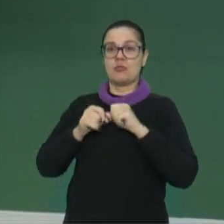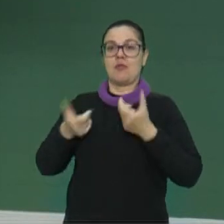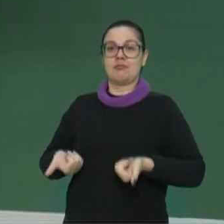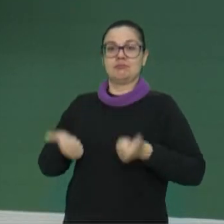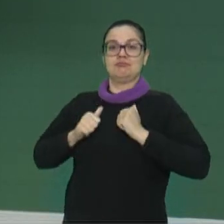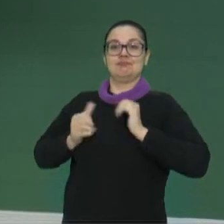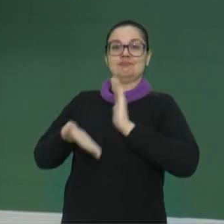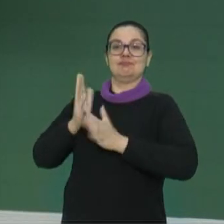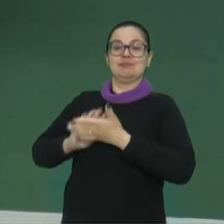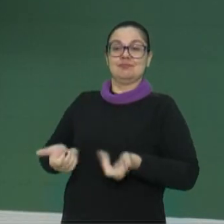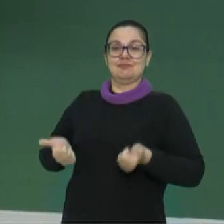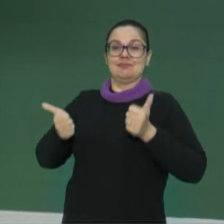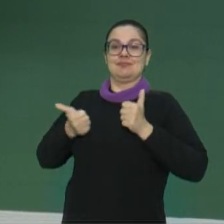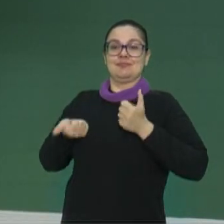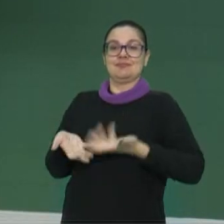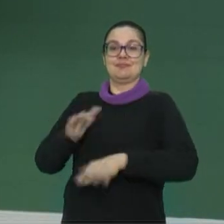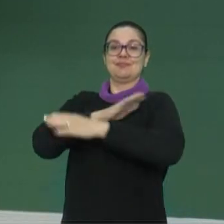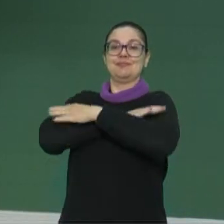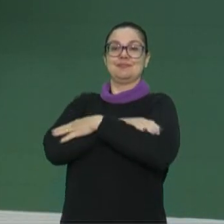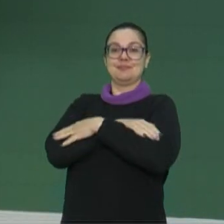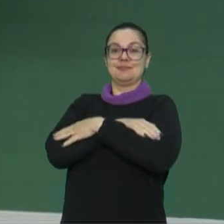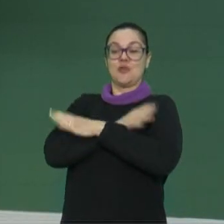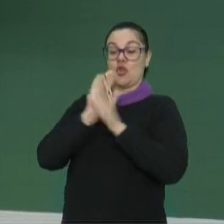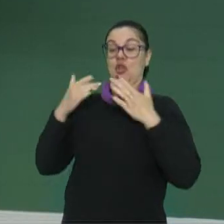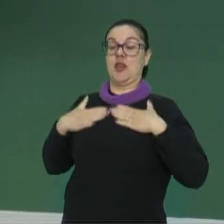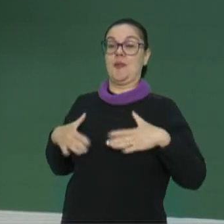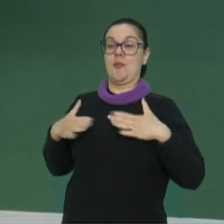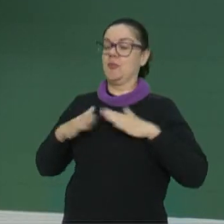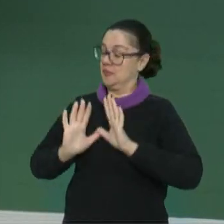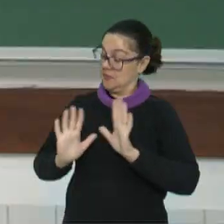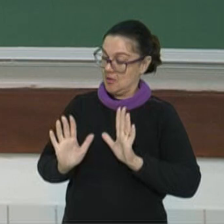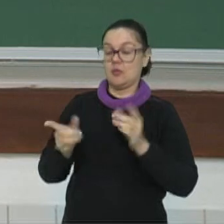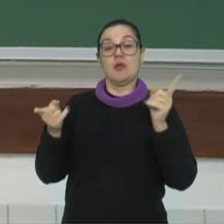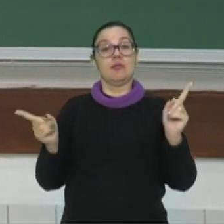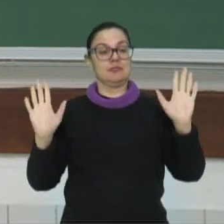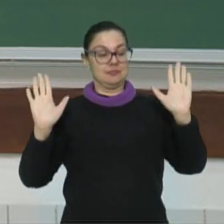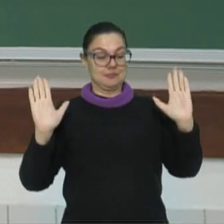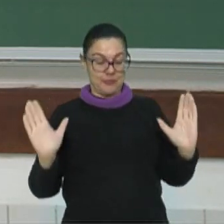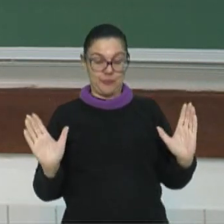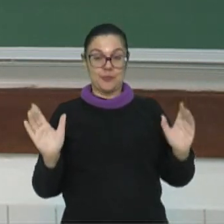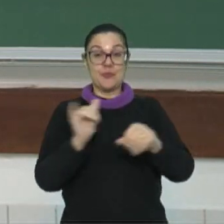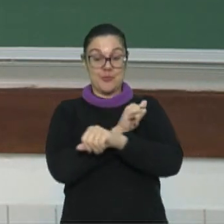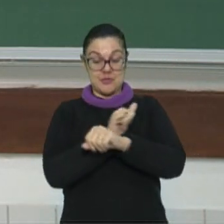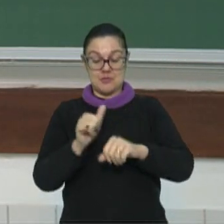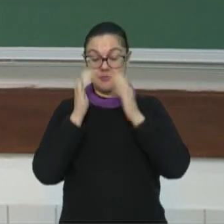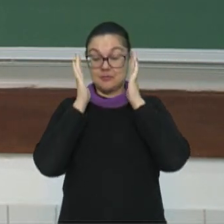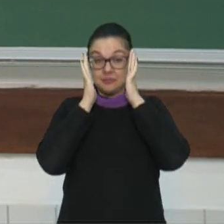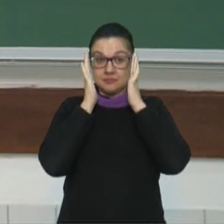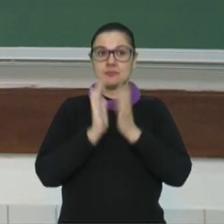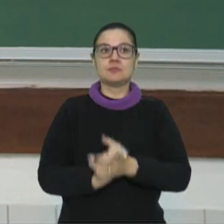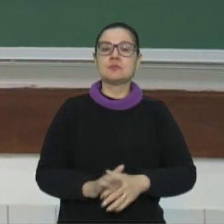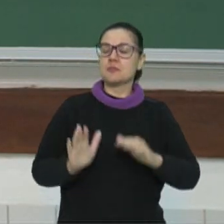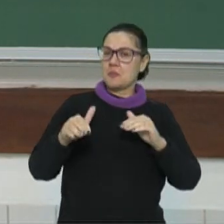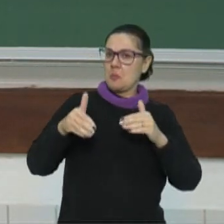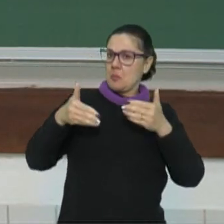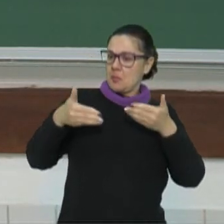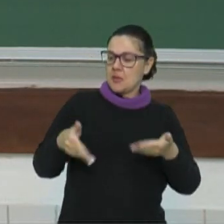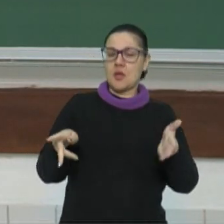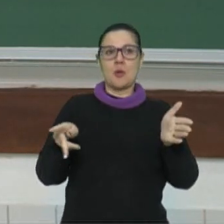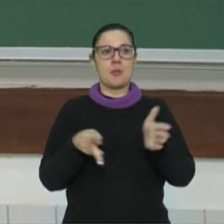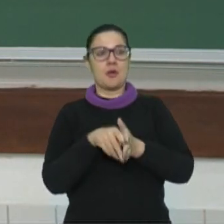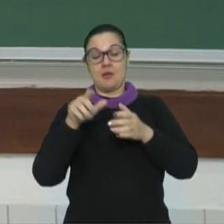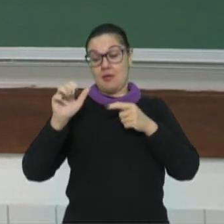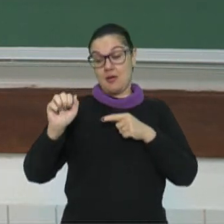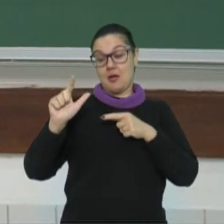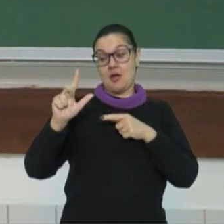não me responsabilizar, para eu ficar aqui na zona de conforto, né? Então é outra estratégia. 13. Ainda de acordo com o Alves,